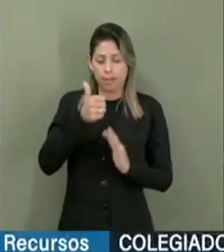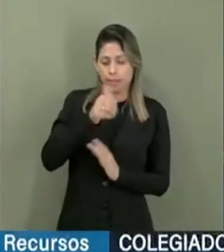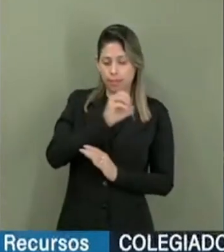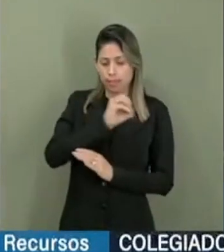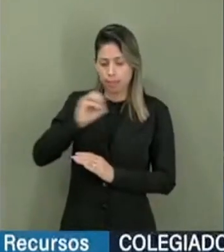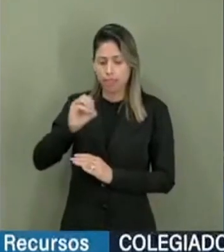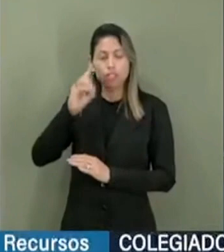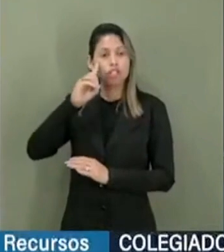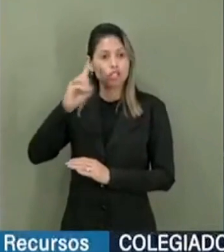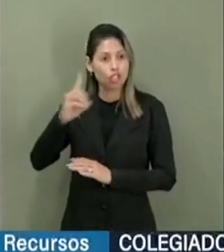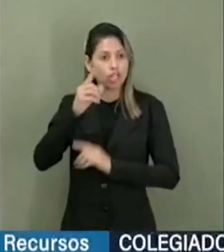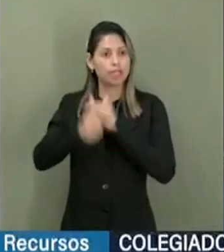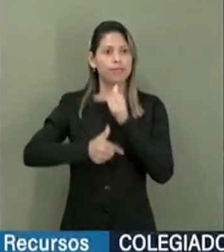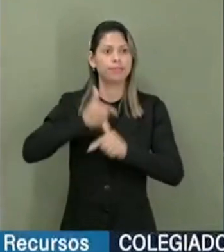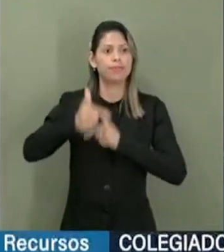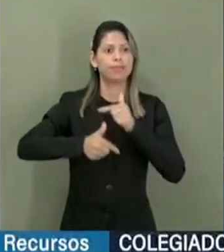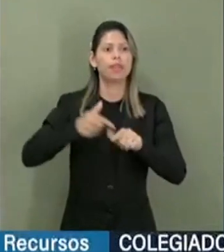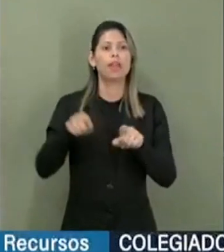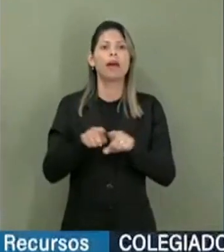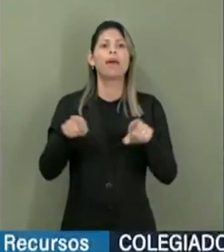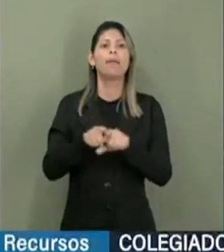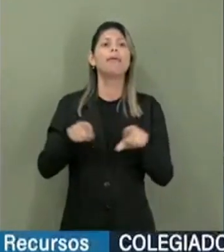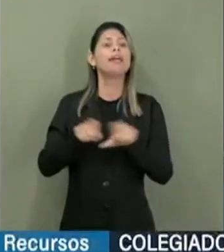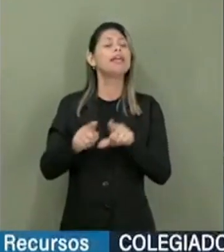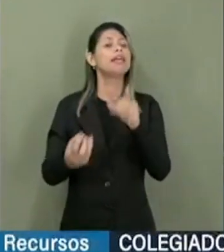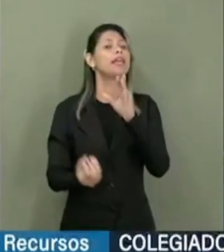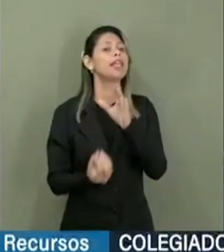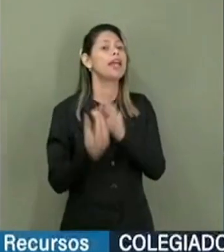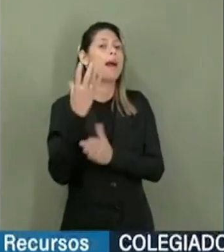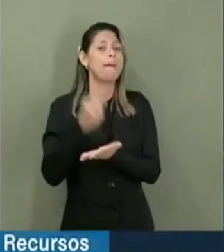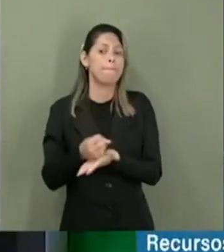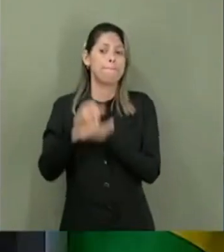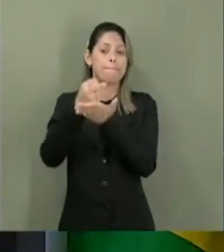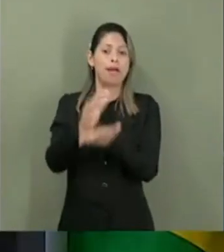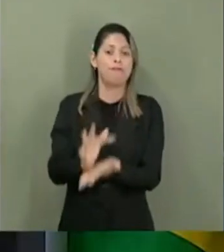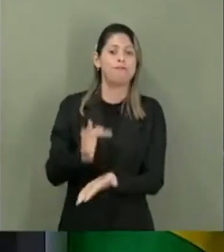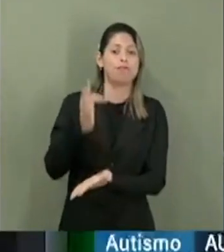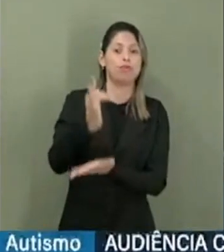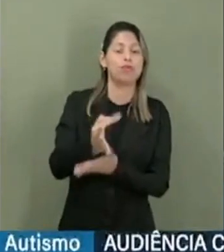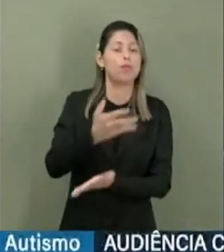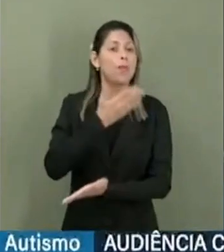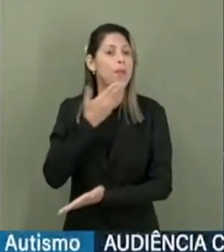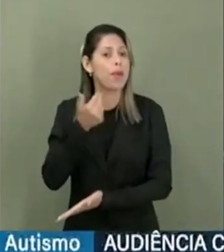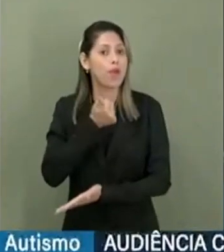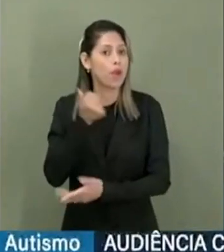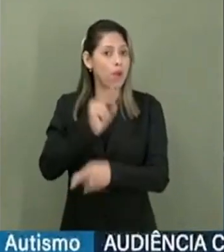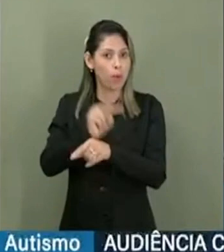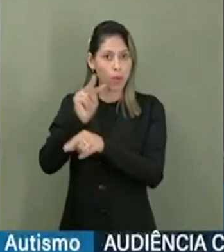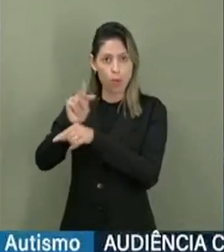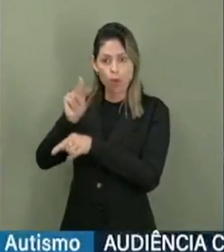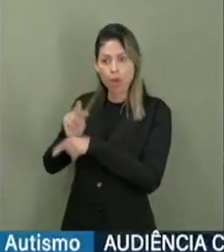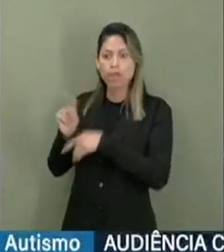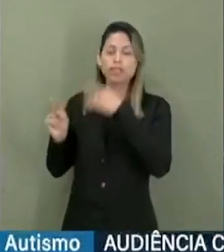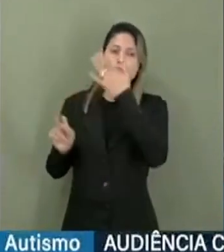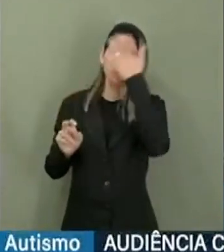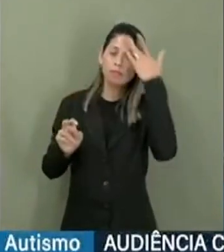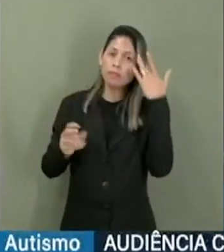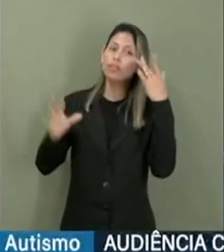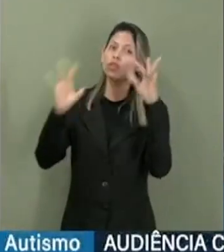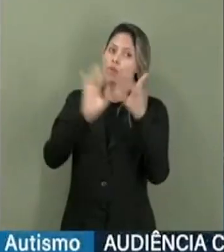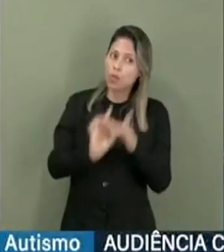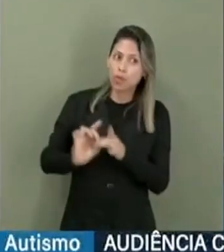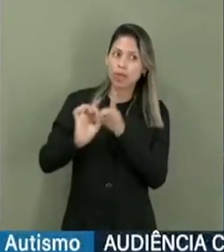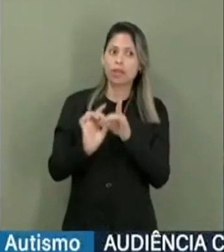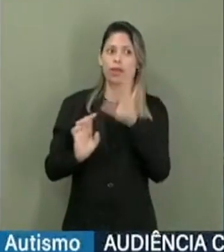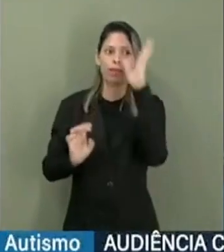da promoção do inadiável criando as bases para um futuro melhor cuidando das pessoas unindo